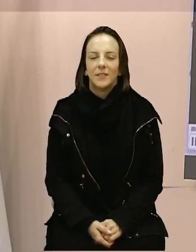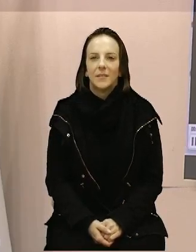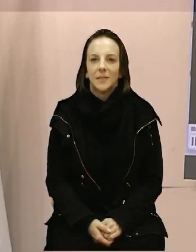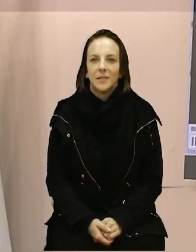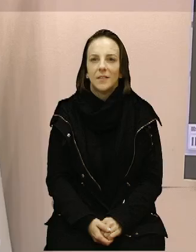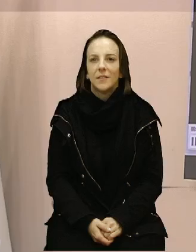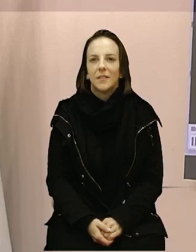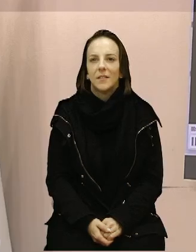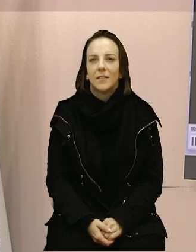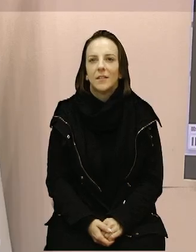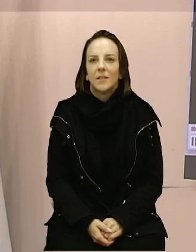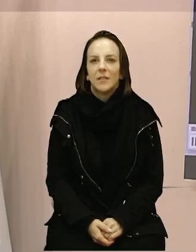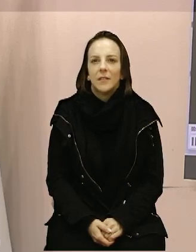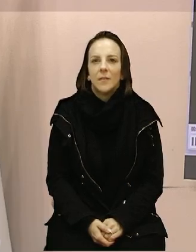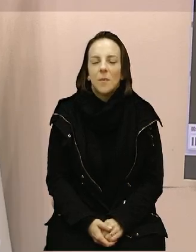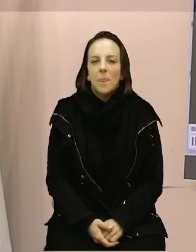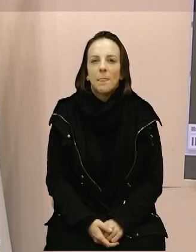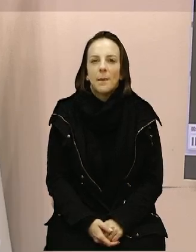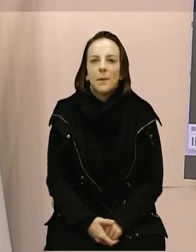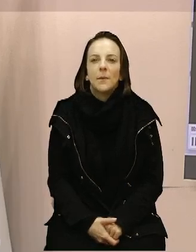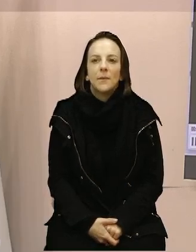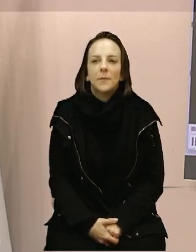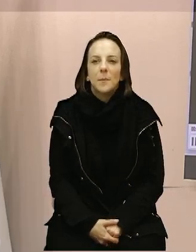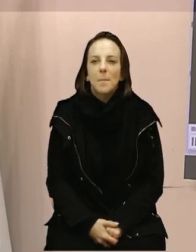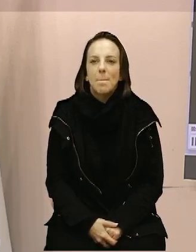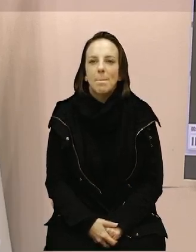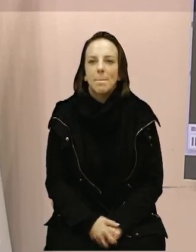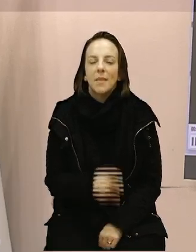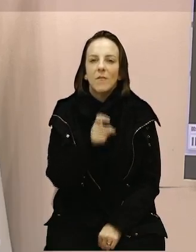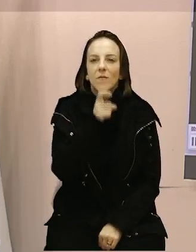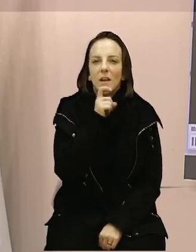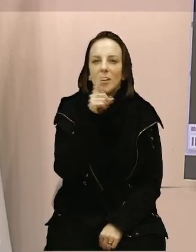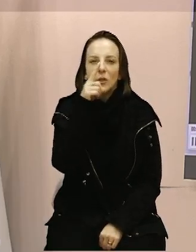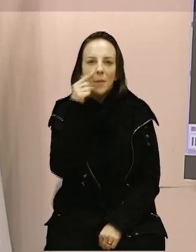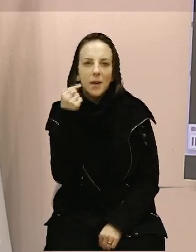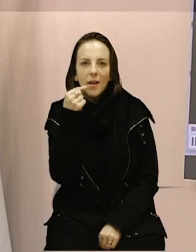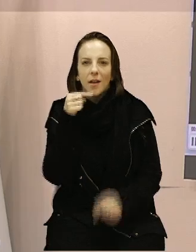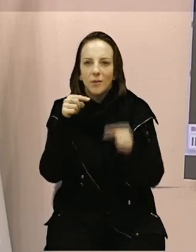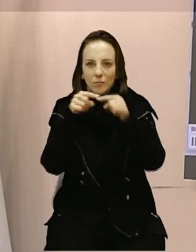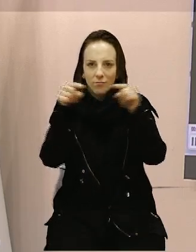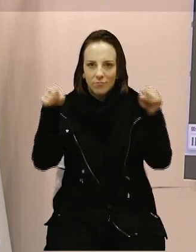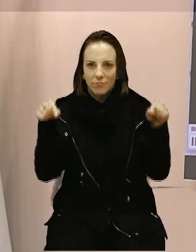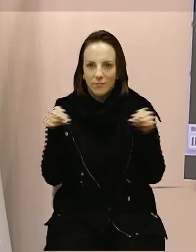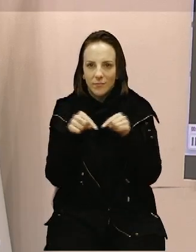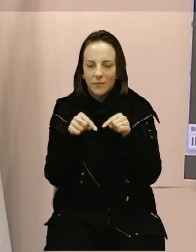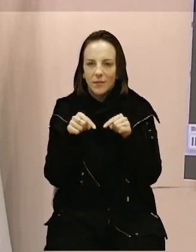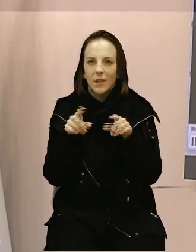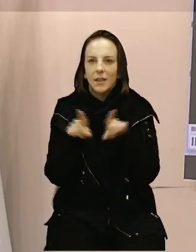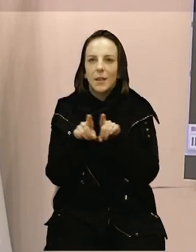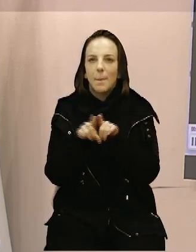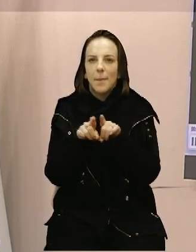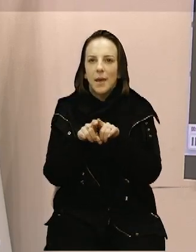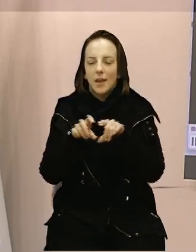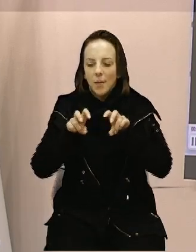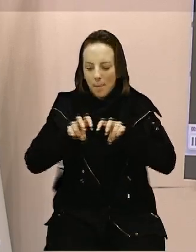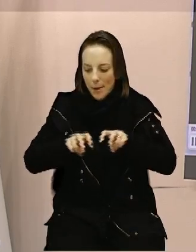Olha os brinquedos ali, pintura em verde, amarelo, divisão da quadra em amarelo, as